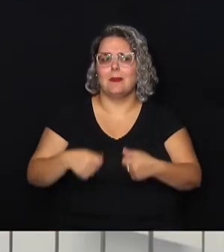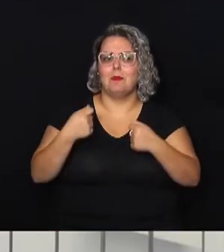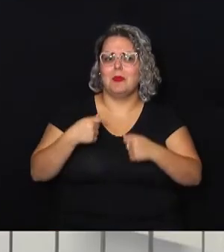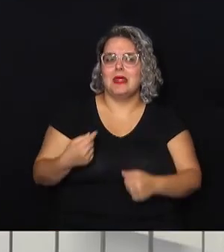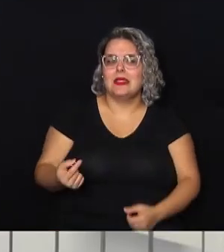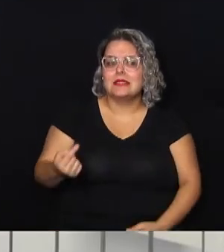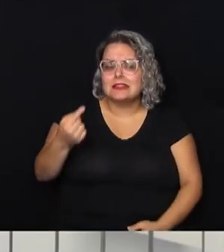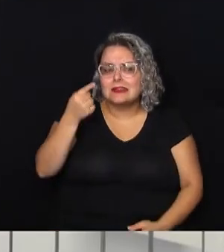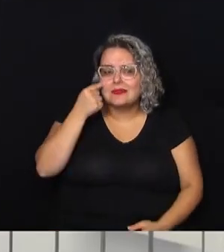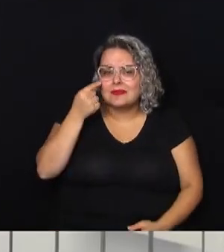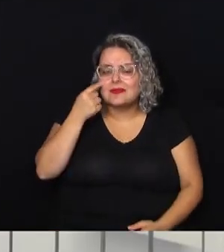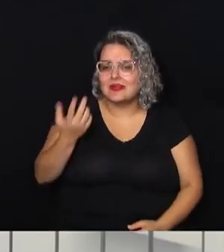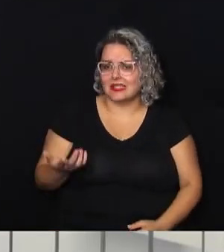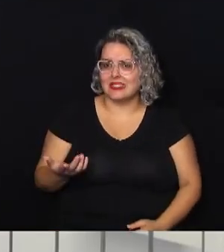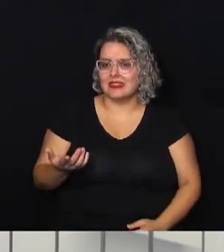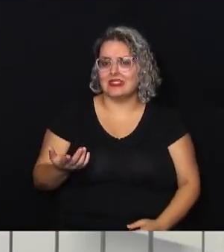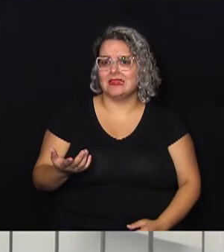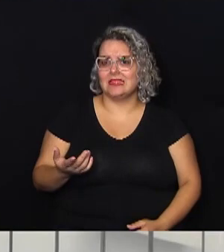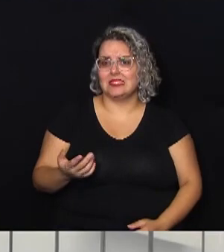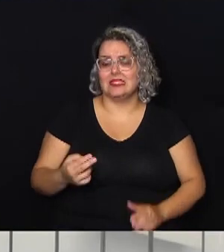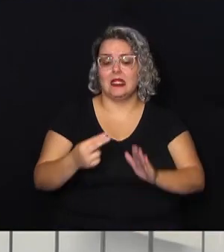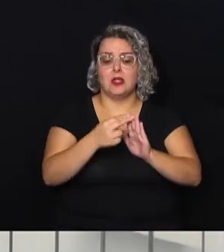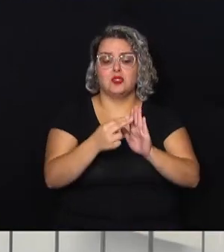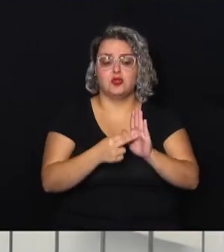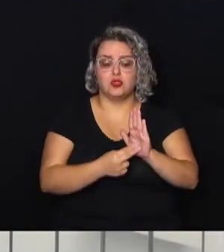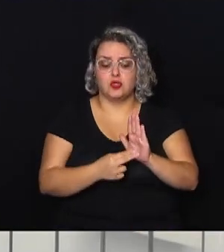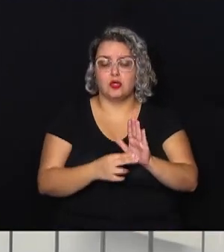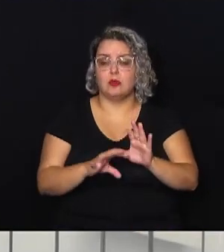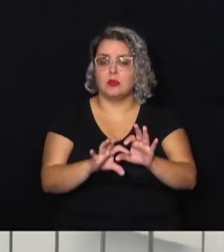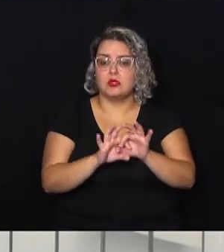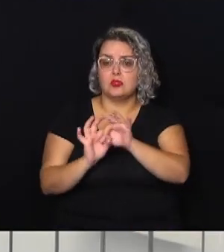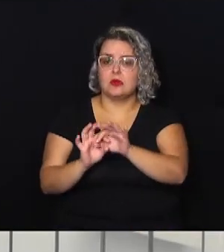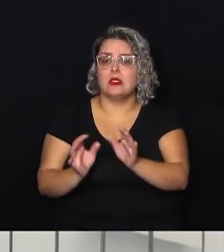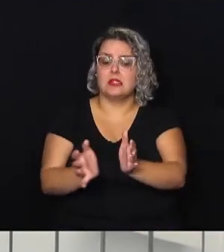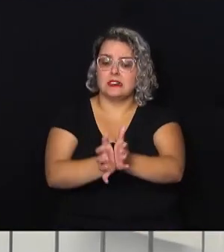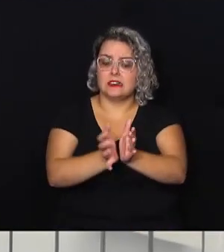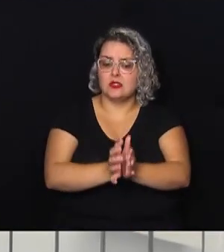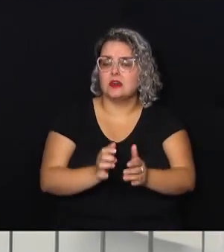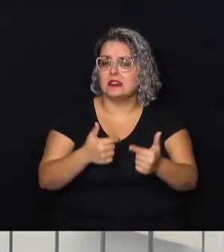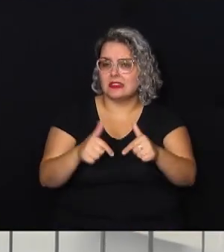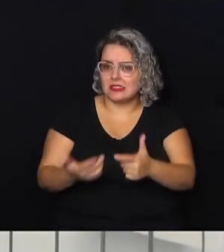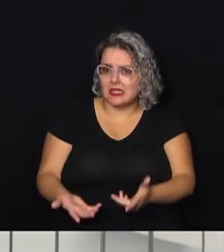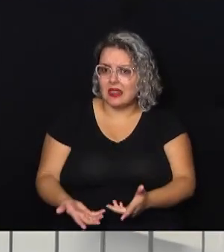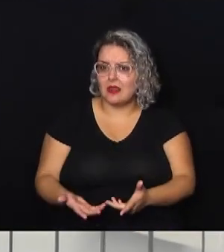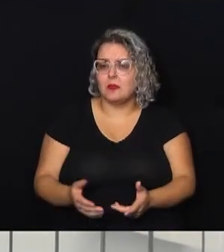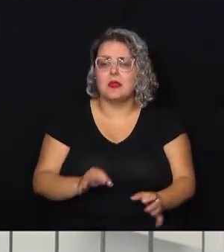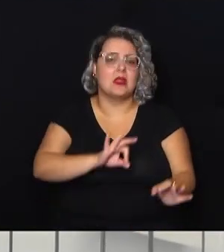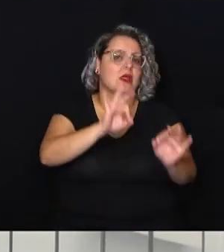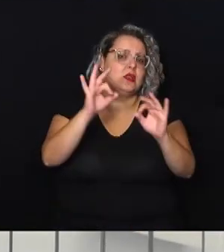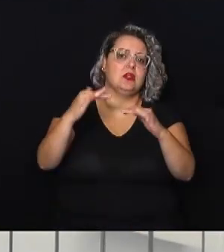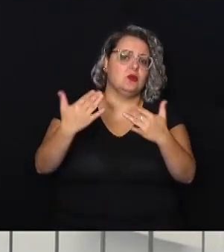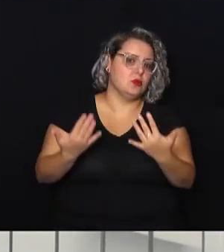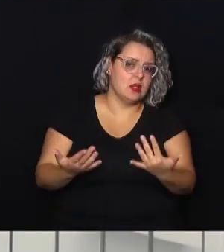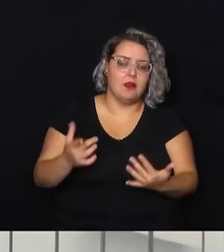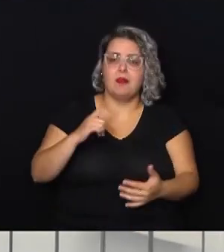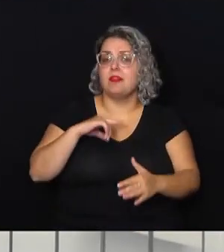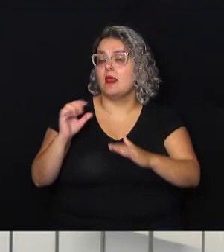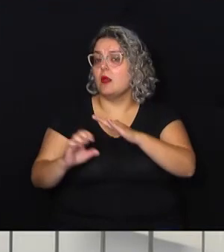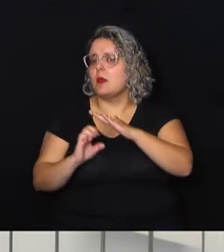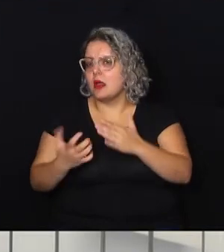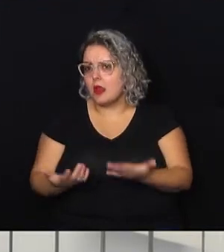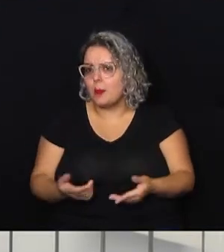as previsões inseridas nas normas coletivas das categorias trabalhistas? Para quem está nos acompanhando, tem uma empresa,